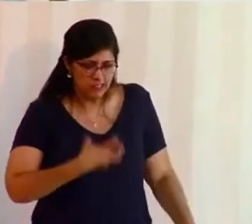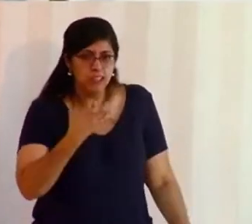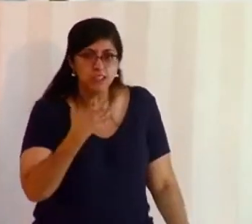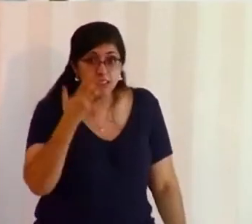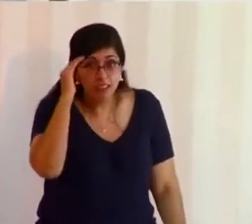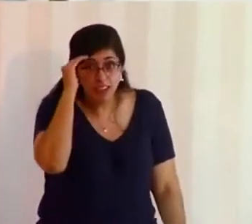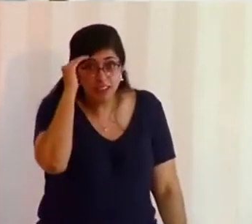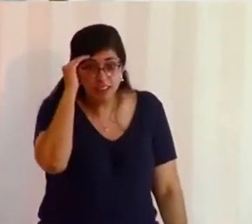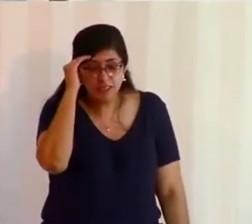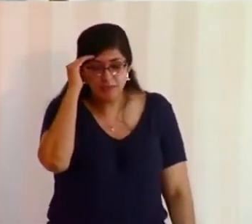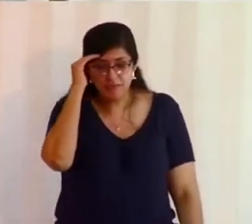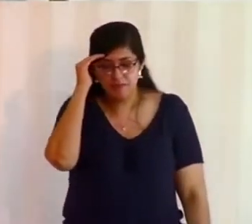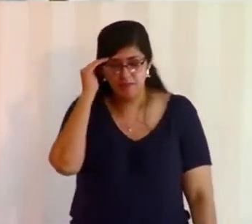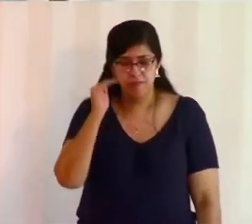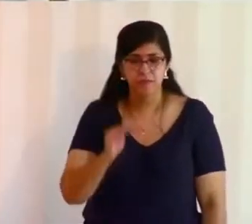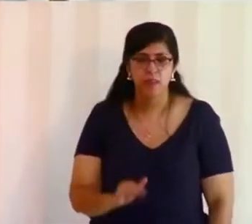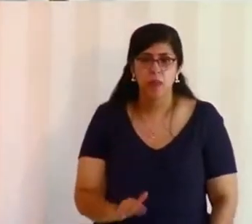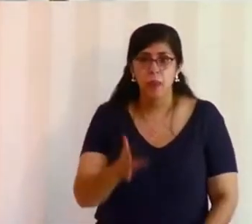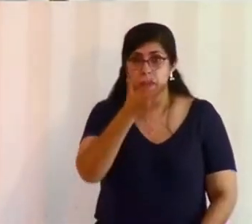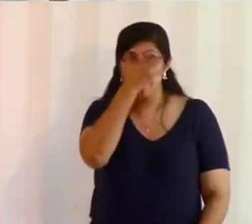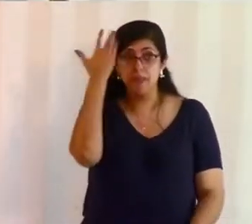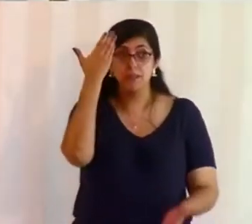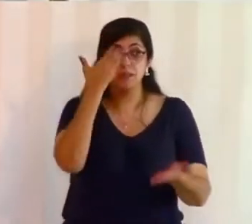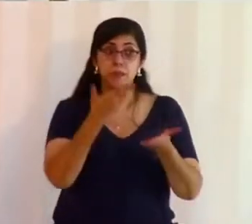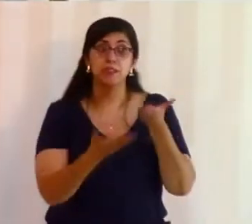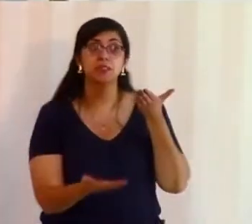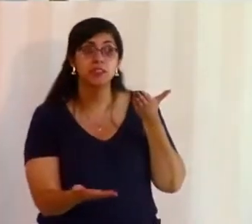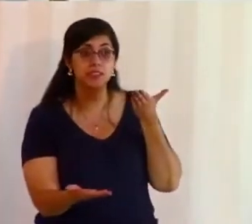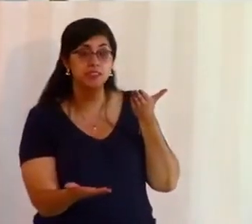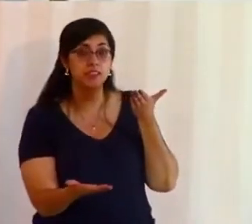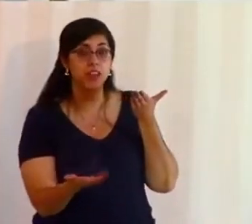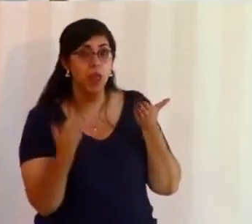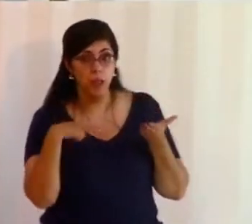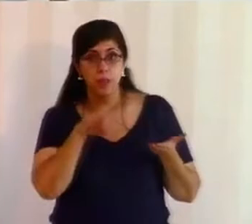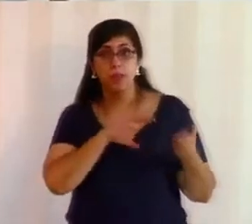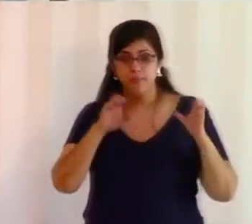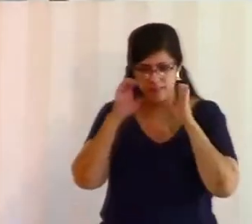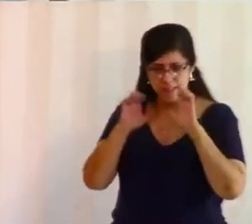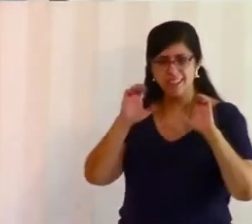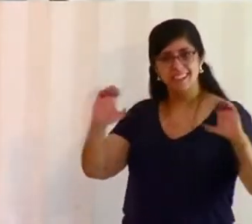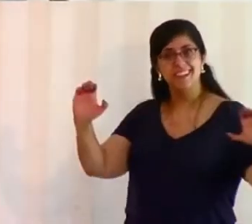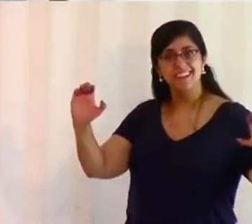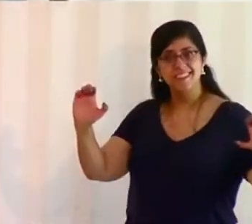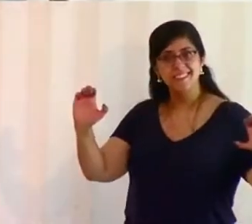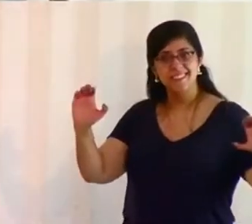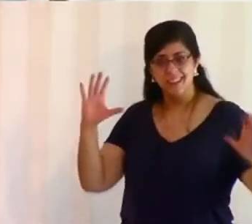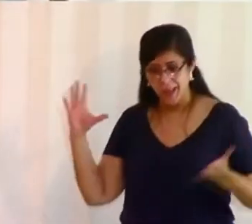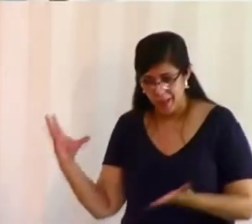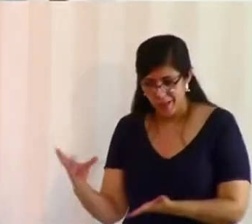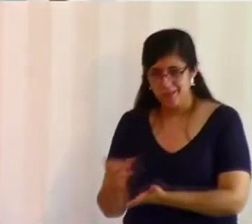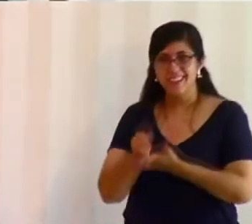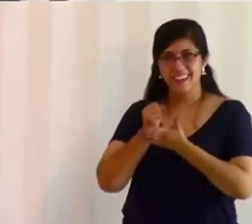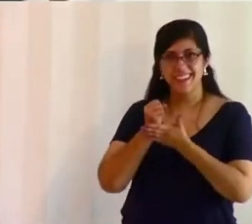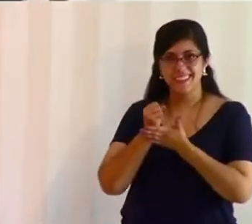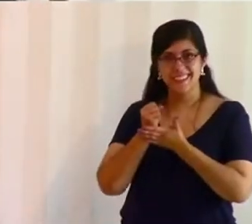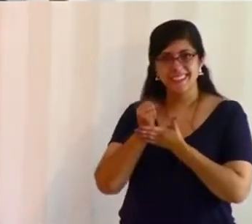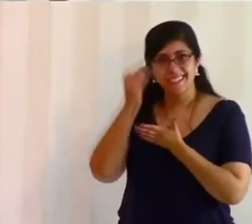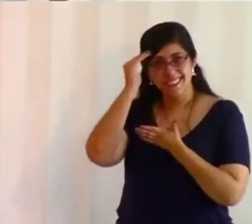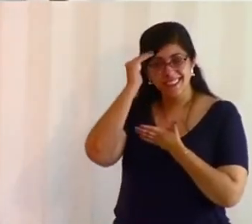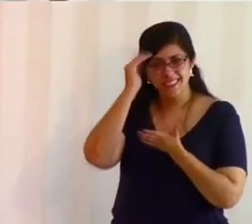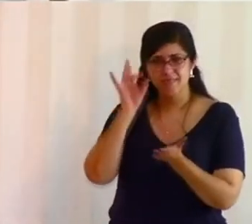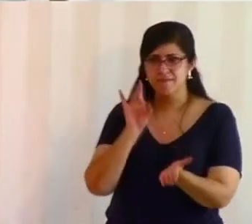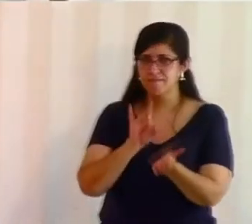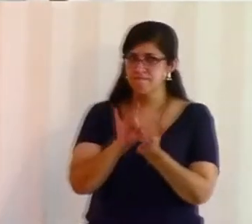que estavam lá, mas que são do Senhor, e o Senhor usa a igreja, usa eu e você para buscarmos essas pessoas. E o inimigo não